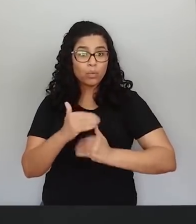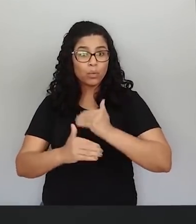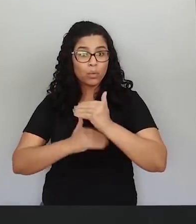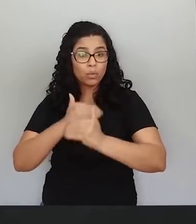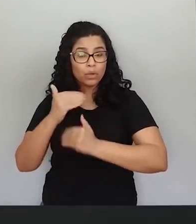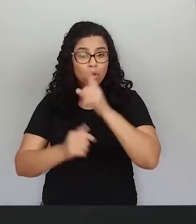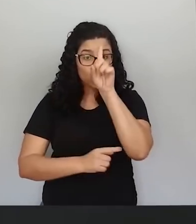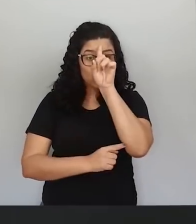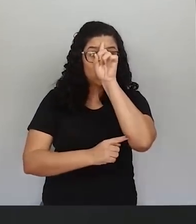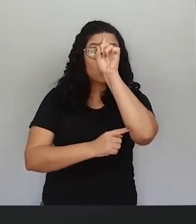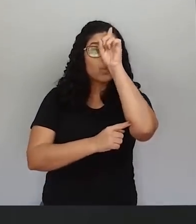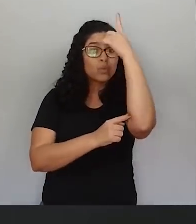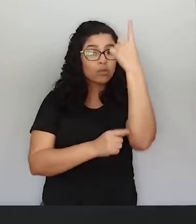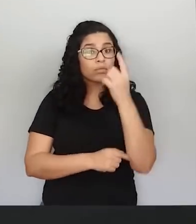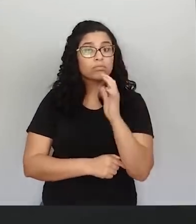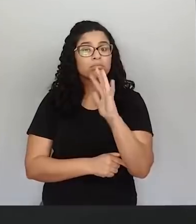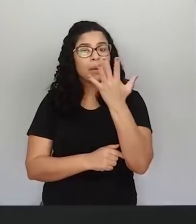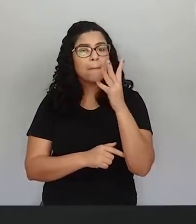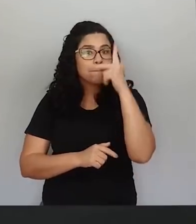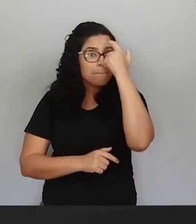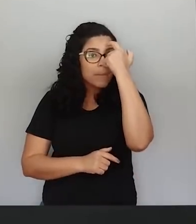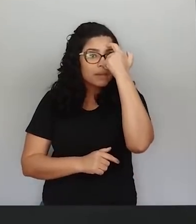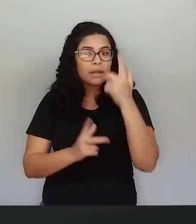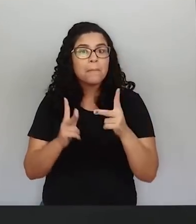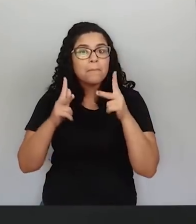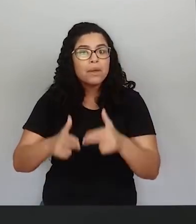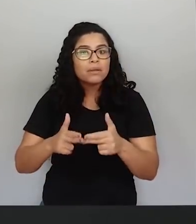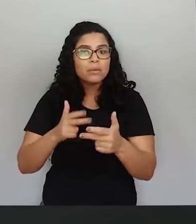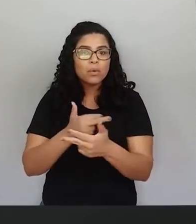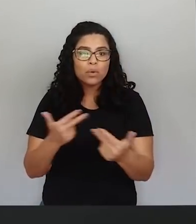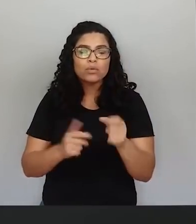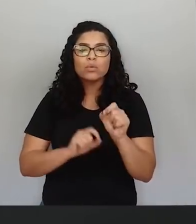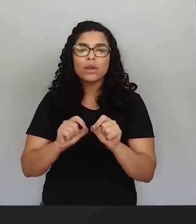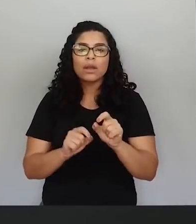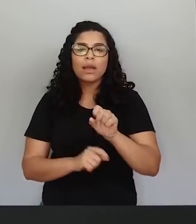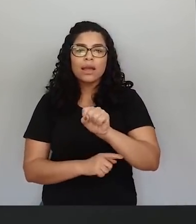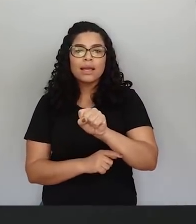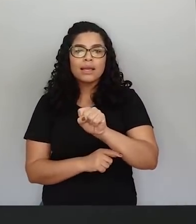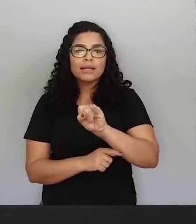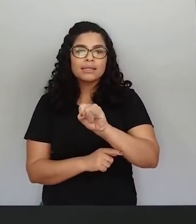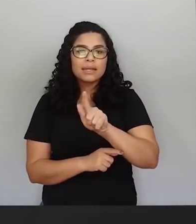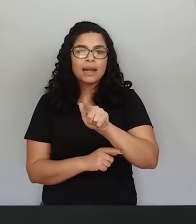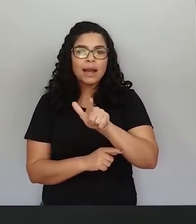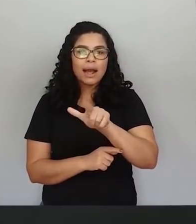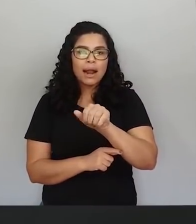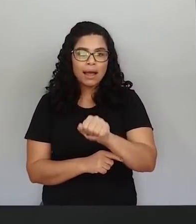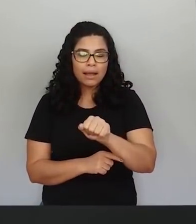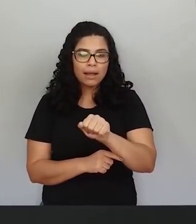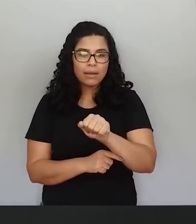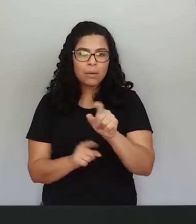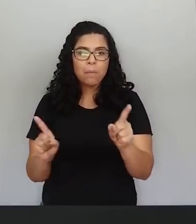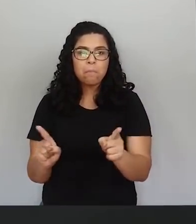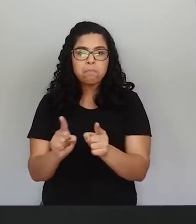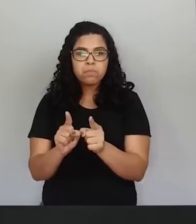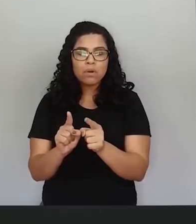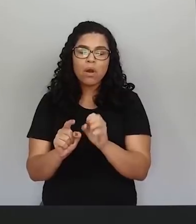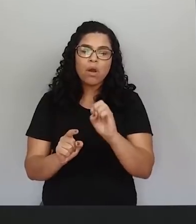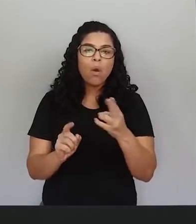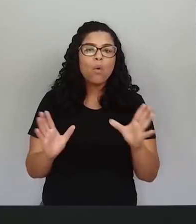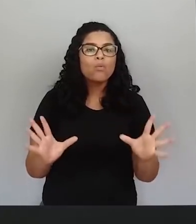de justaposição e aglutinação, derivação prefixal, sufixal, que você pode encontrar mais informações sobre isso na aula de